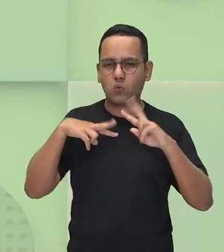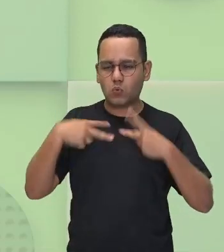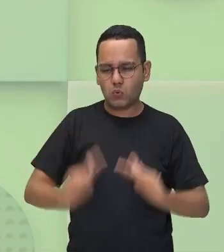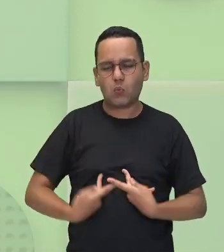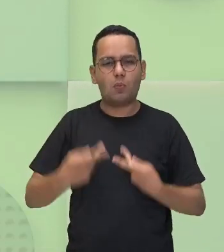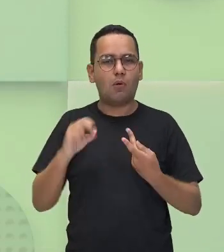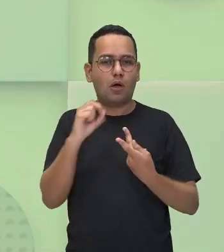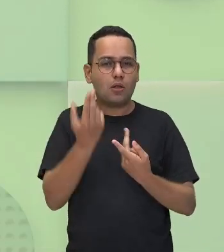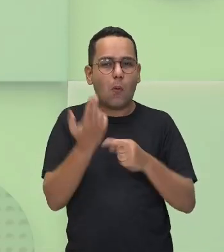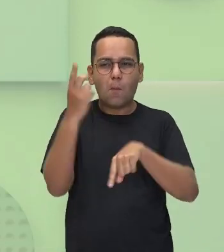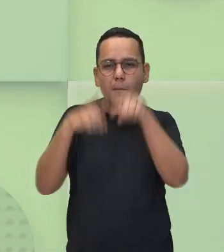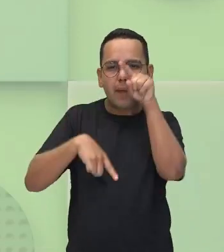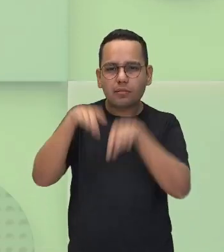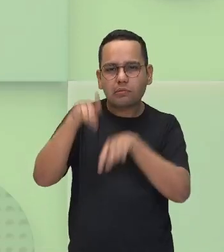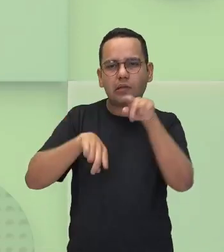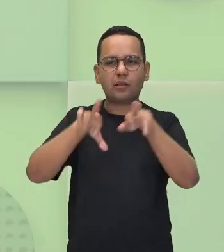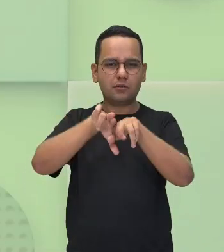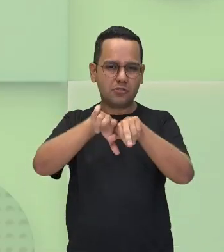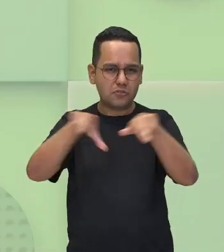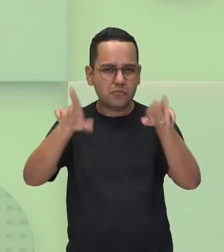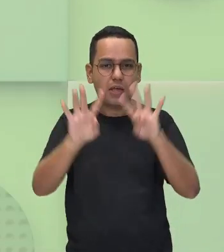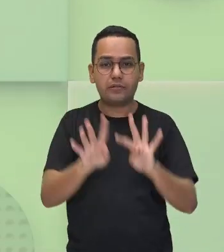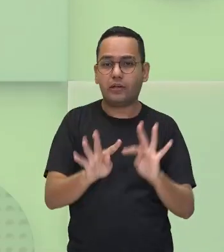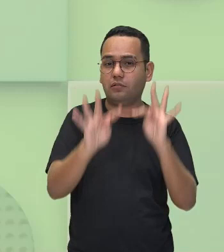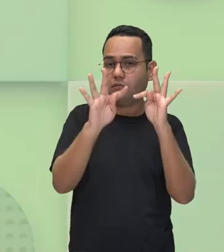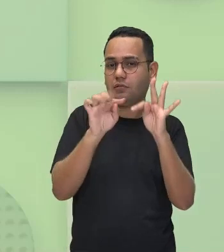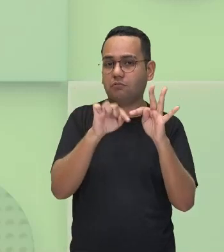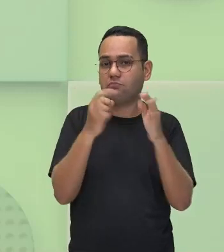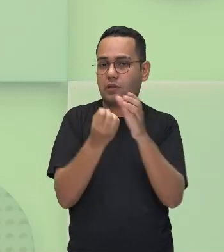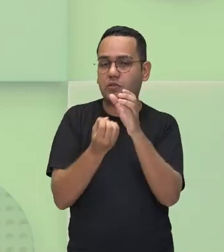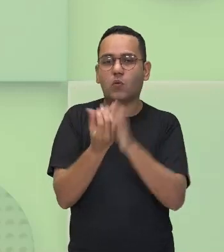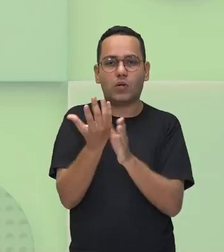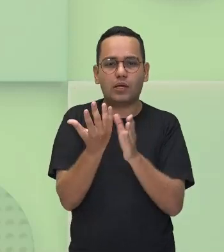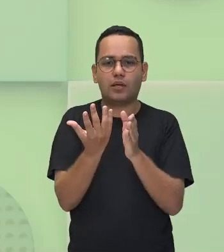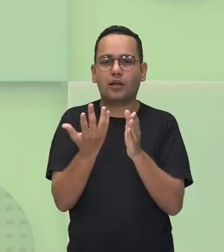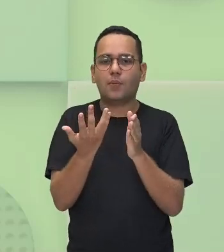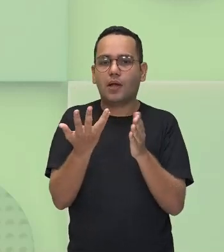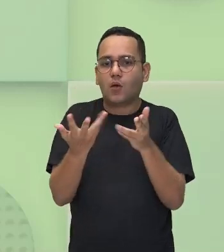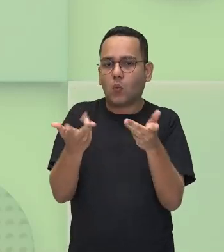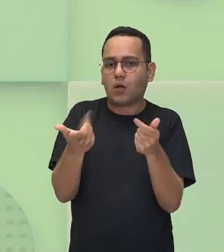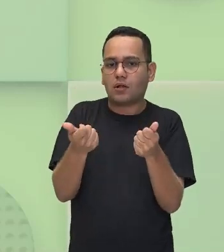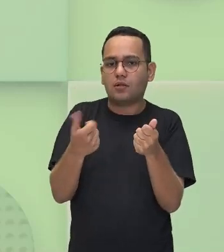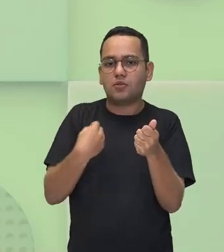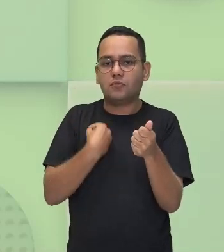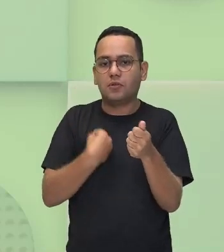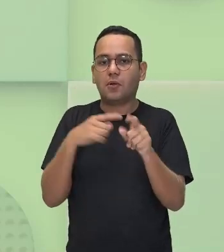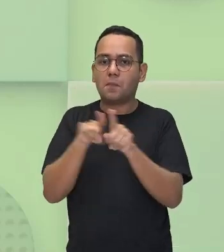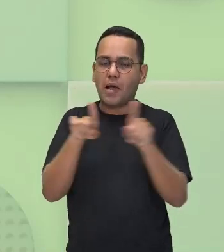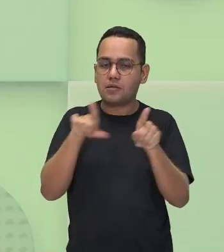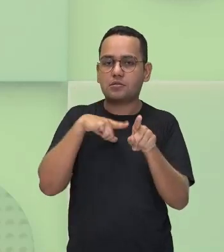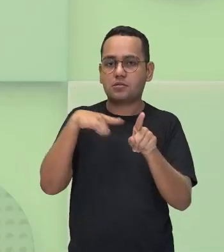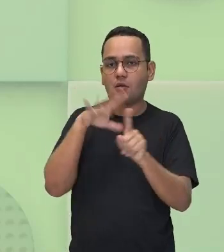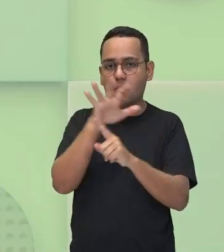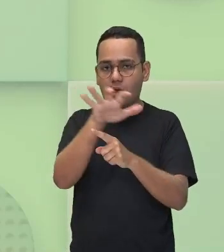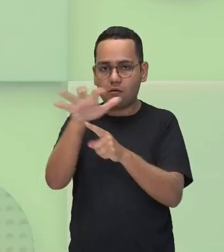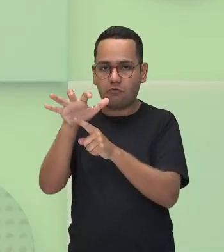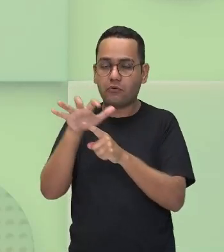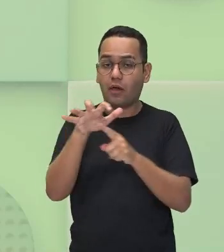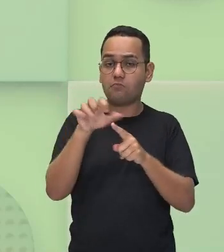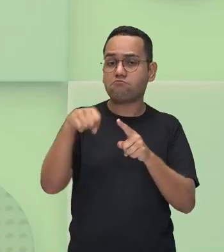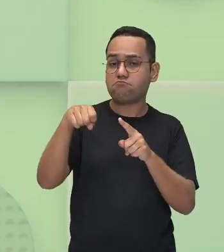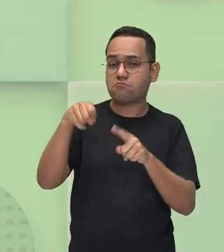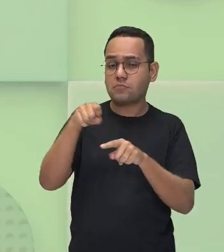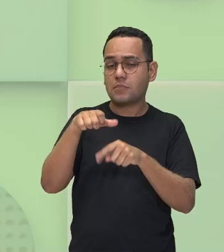produtos tecnológicos que são criados para a nossa qualidade de vida, mas eles têm influência